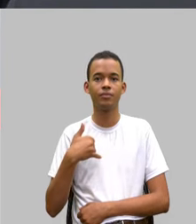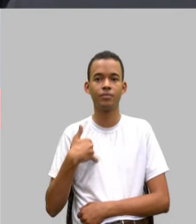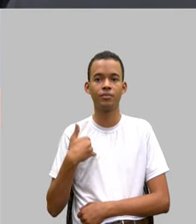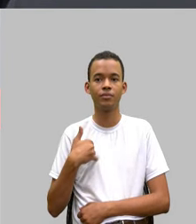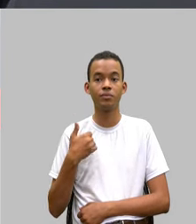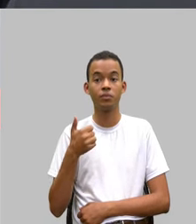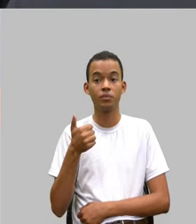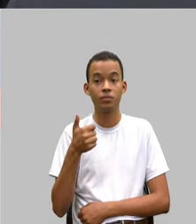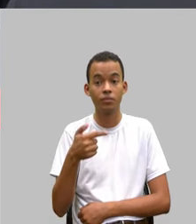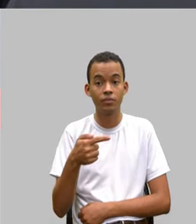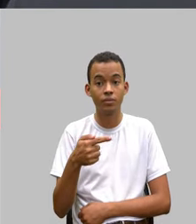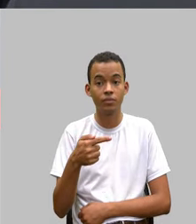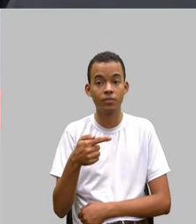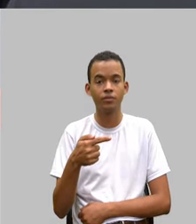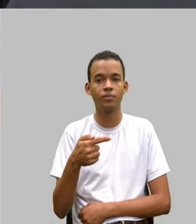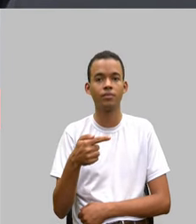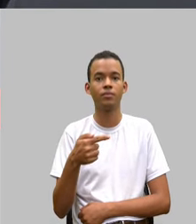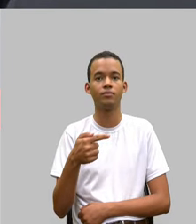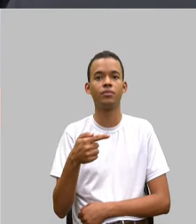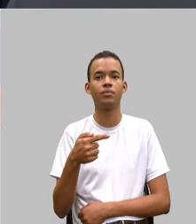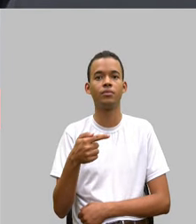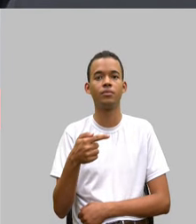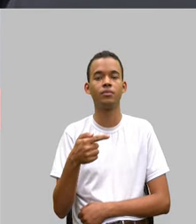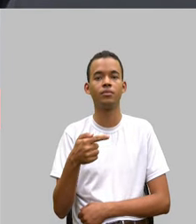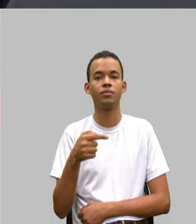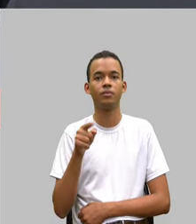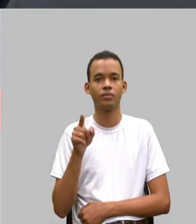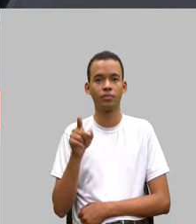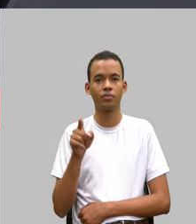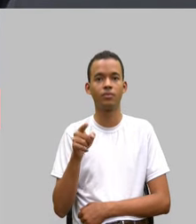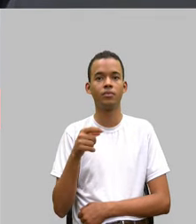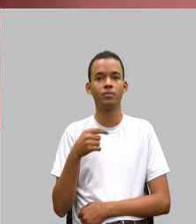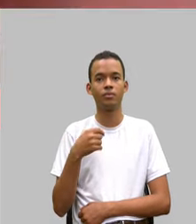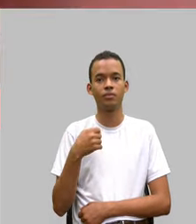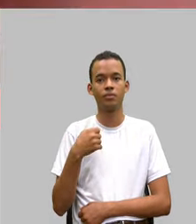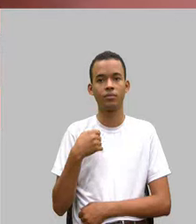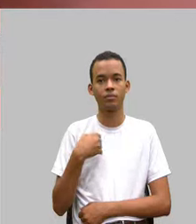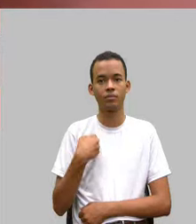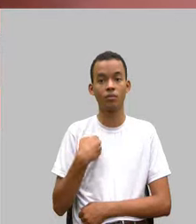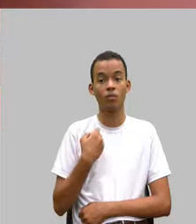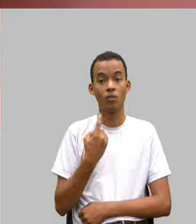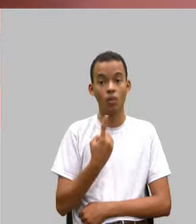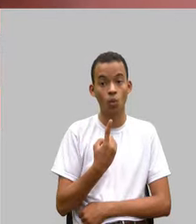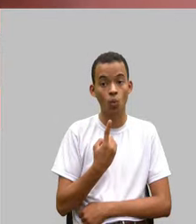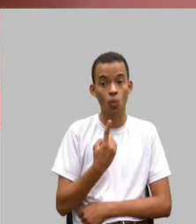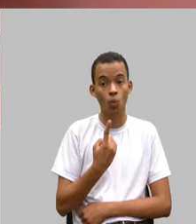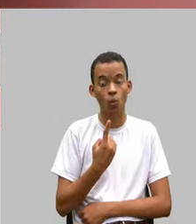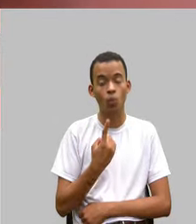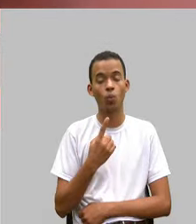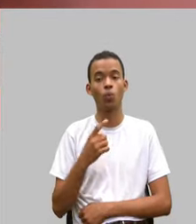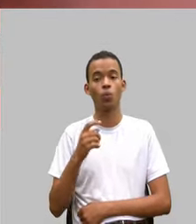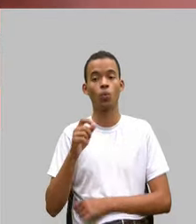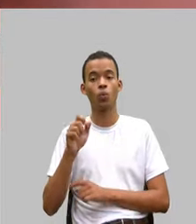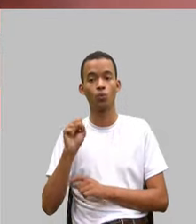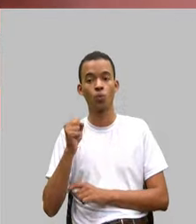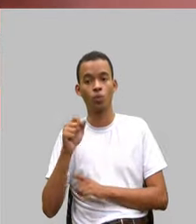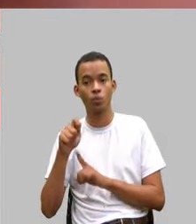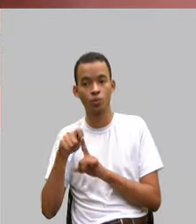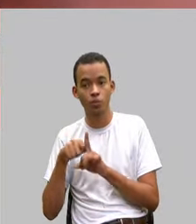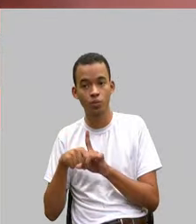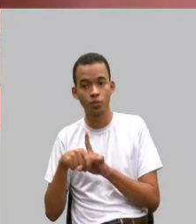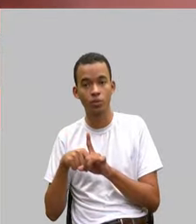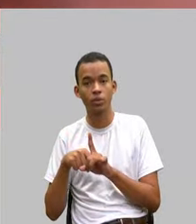para nós com 1 ano e 8 meses ele dentro da Lei ele é meu